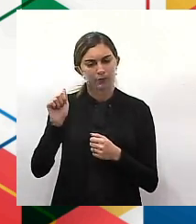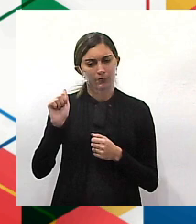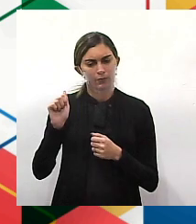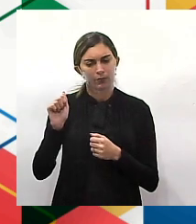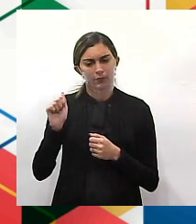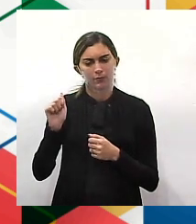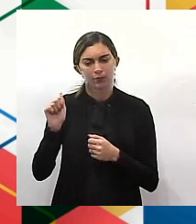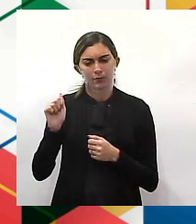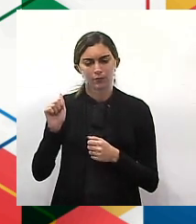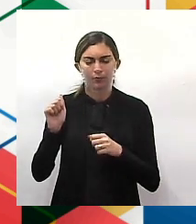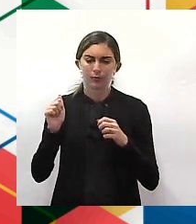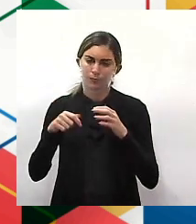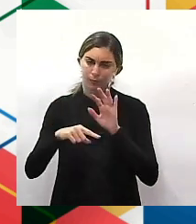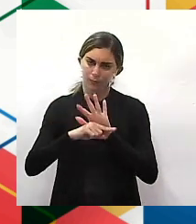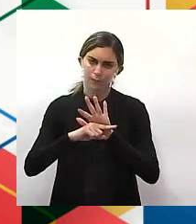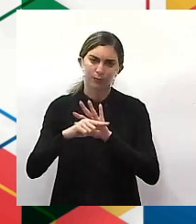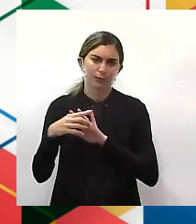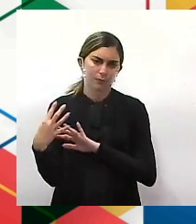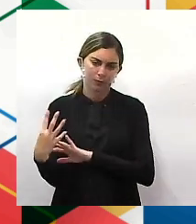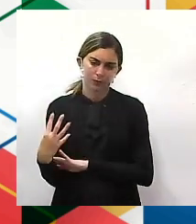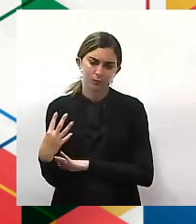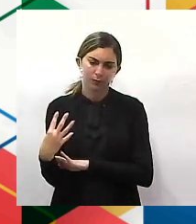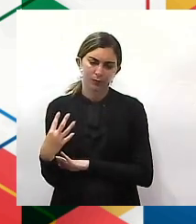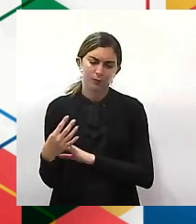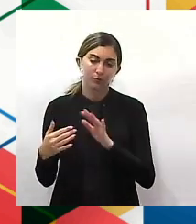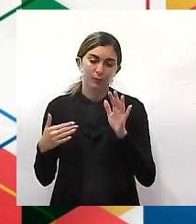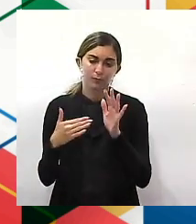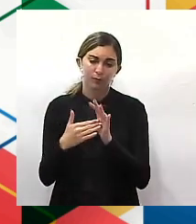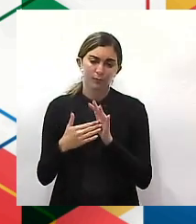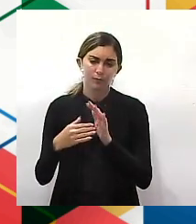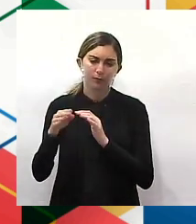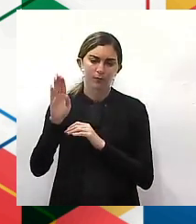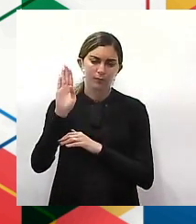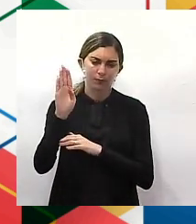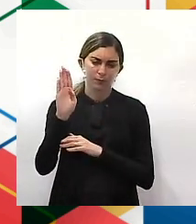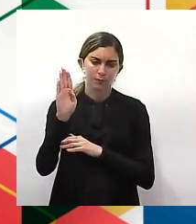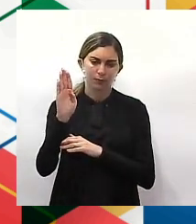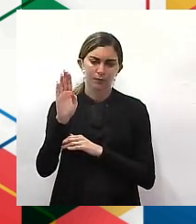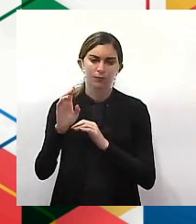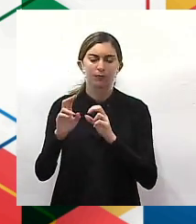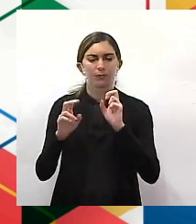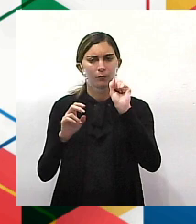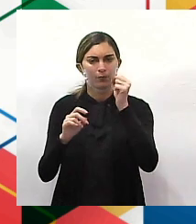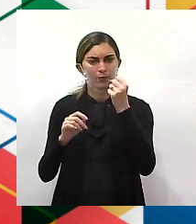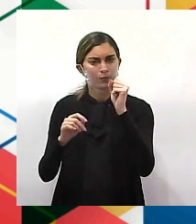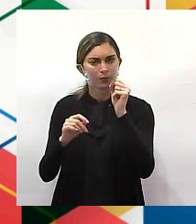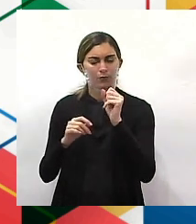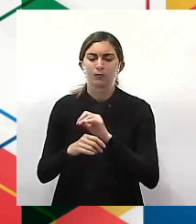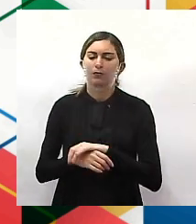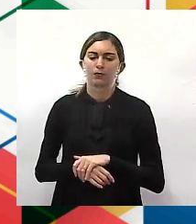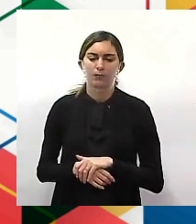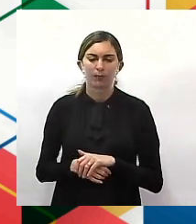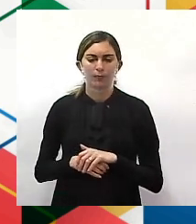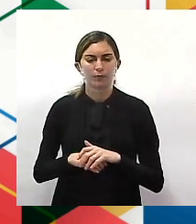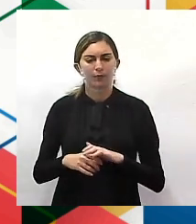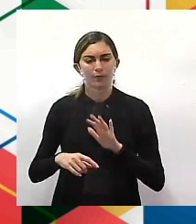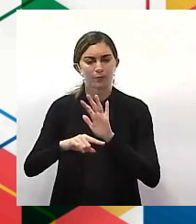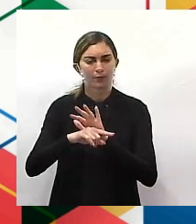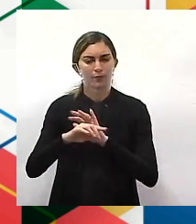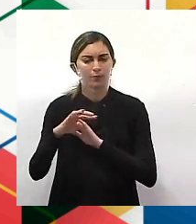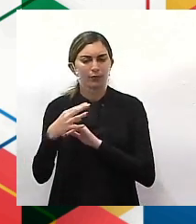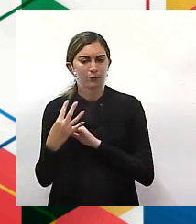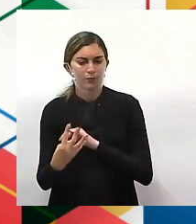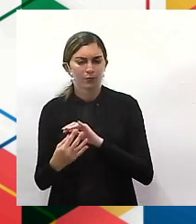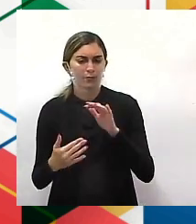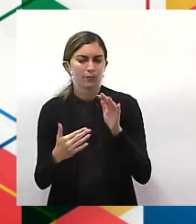A está onde? No menos 4, e vai até o B, e o B está onde? No 8. De menos 4